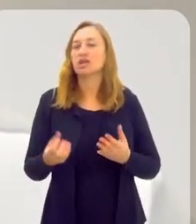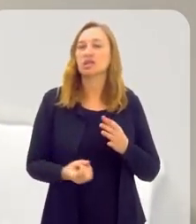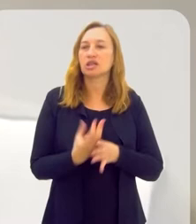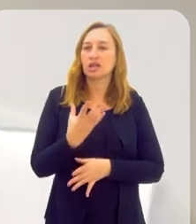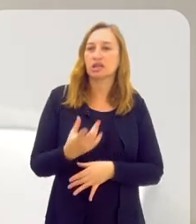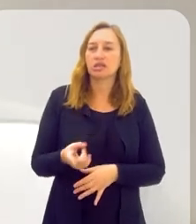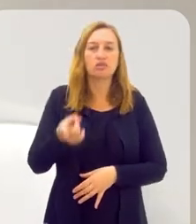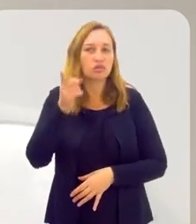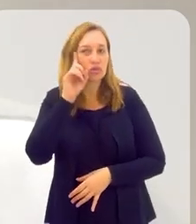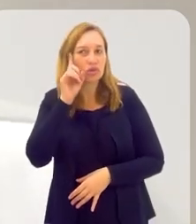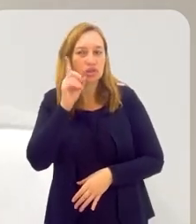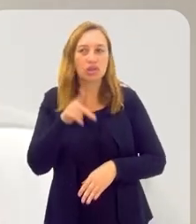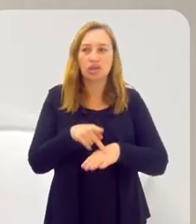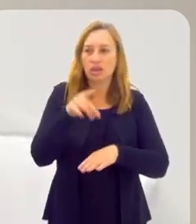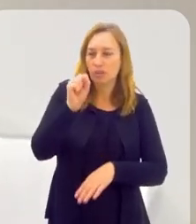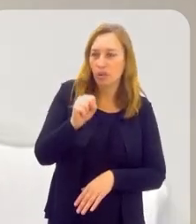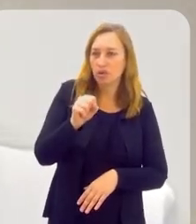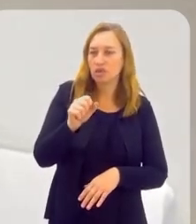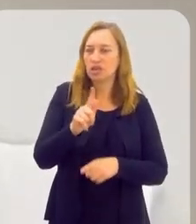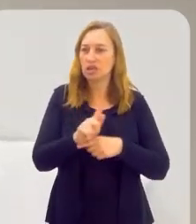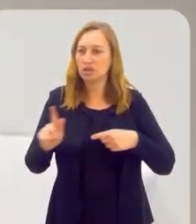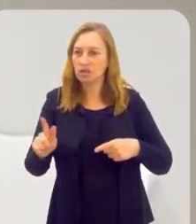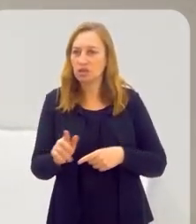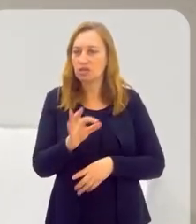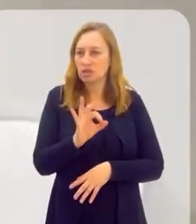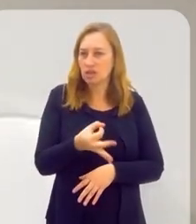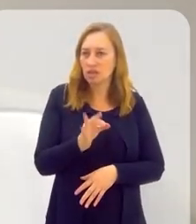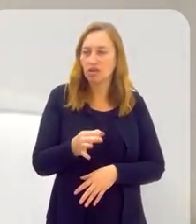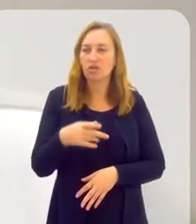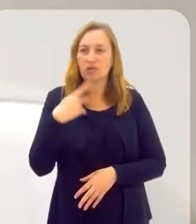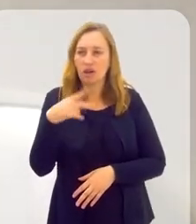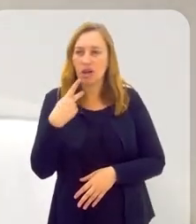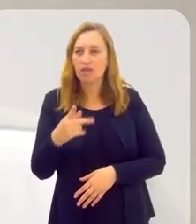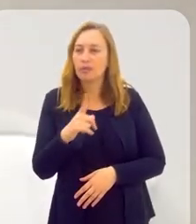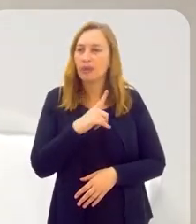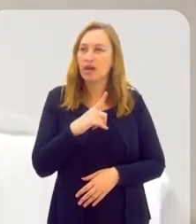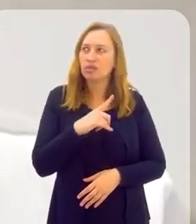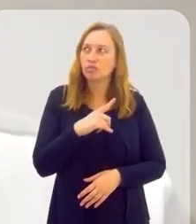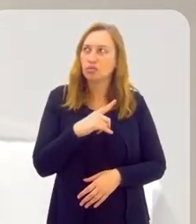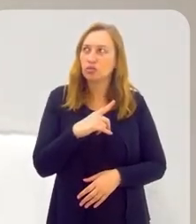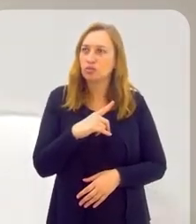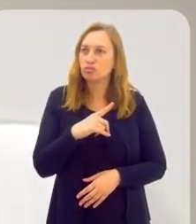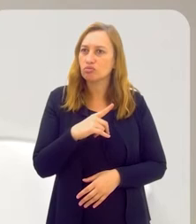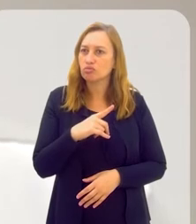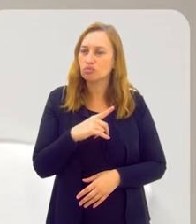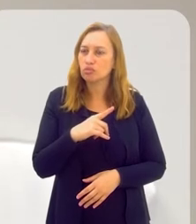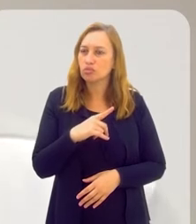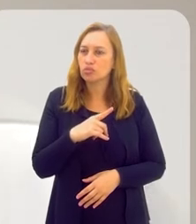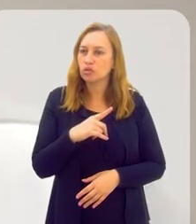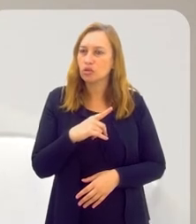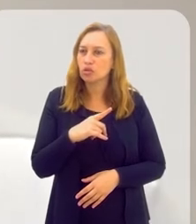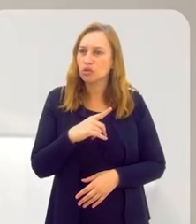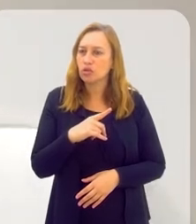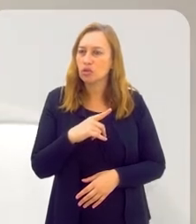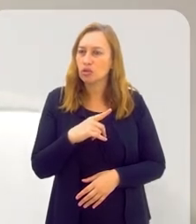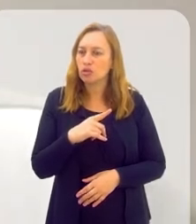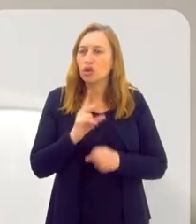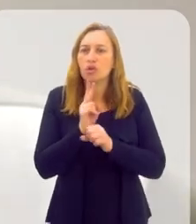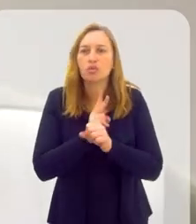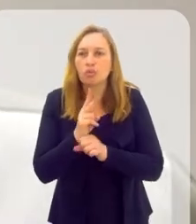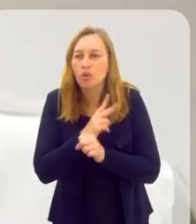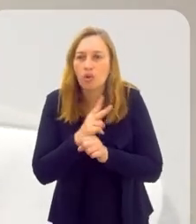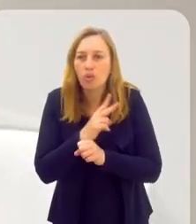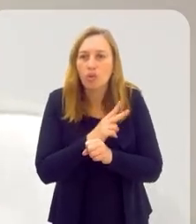construção é contínua. Na pós-graduação, especificamente, que era aquilo que eu estava a falar, nós temos um espírito